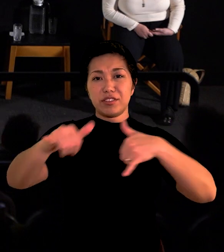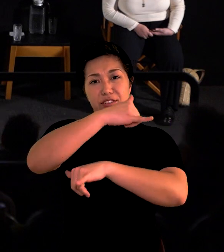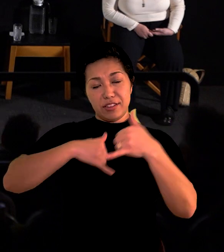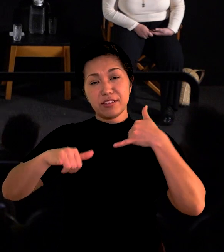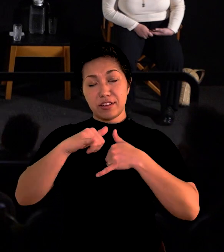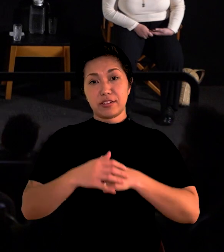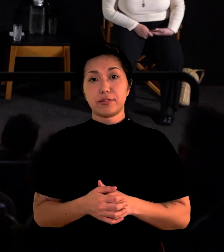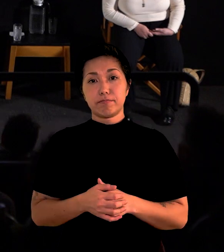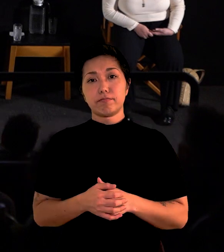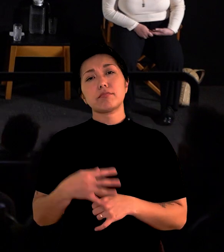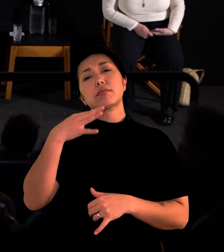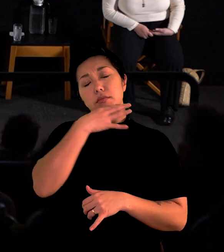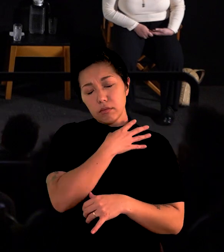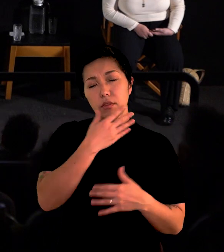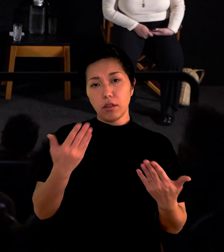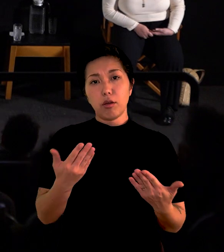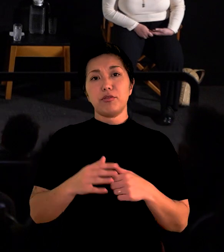de Política Energética.